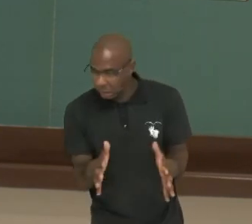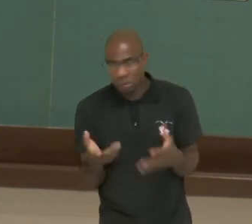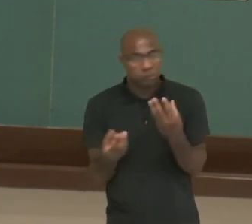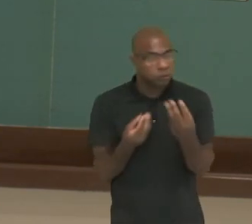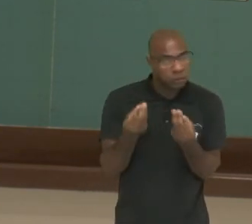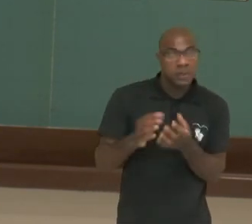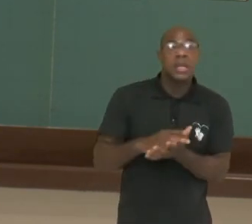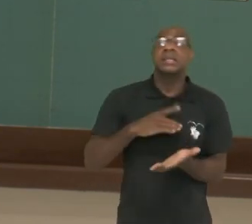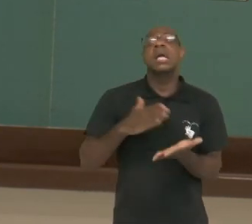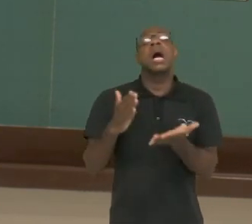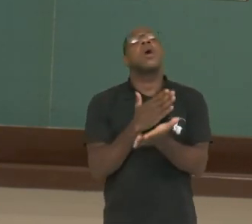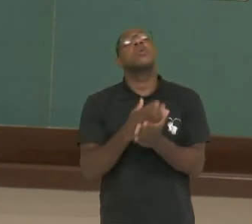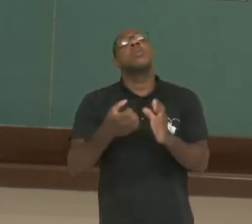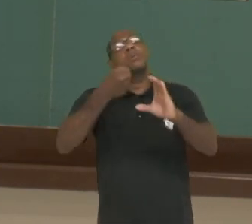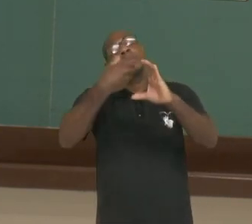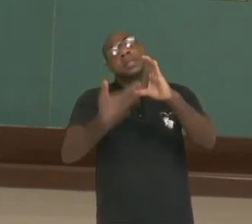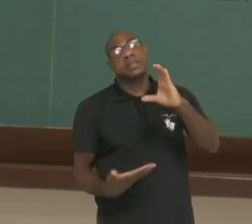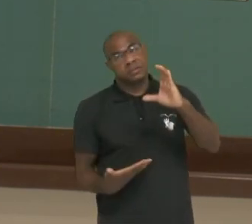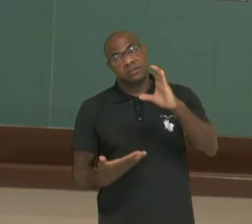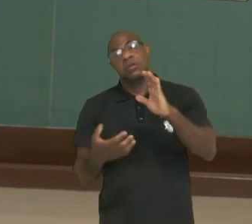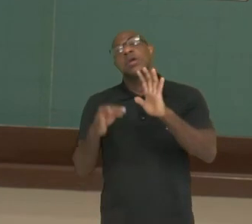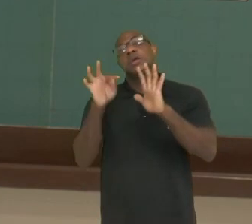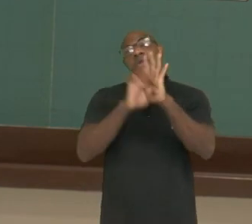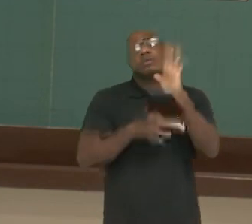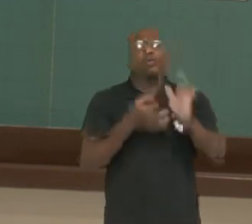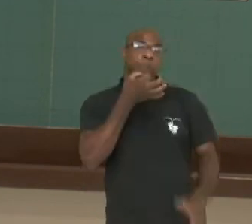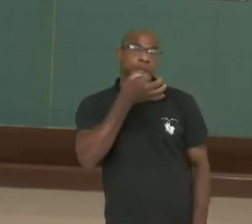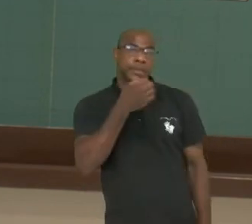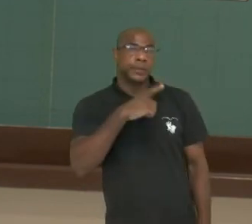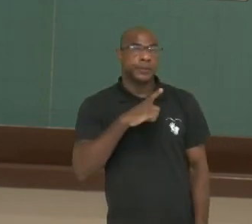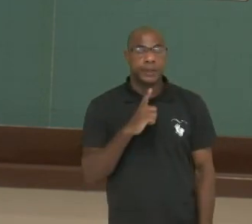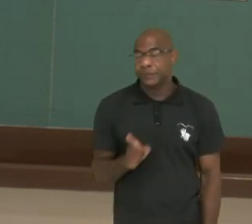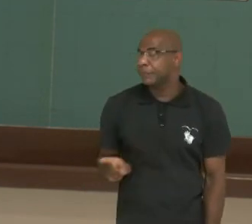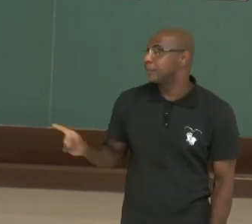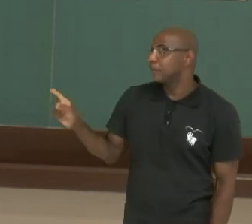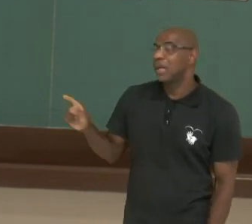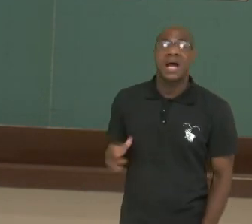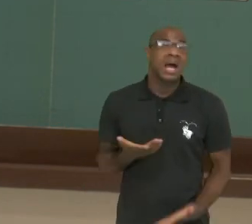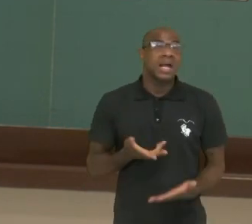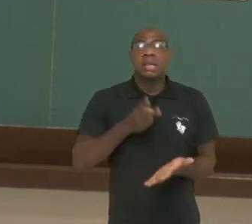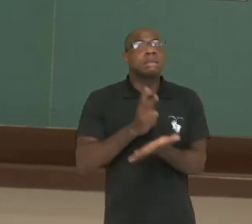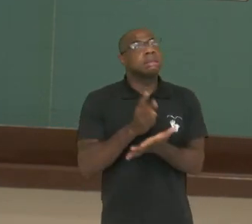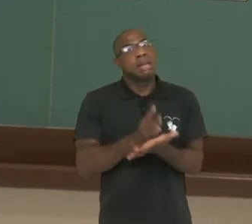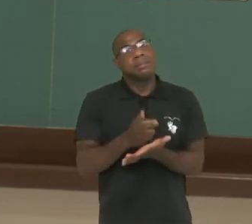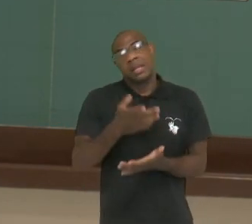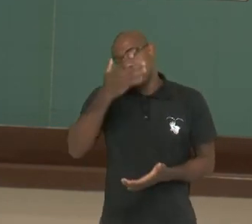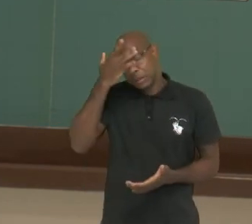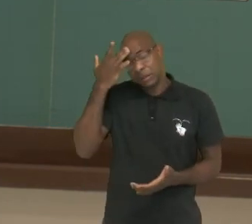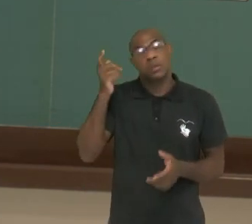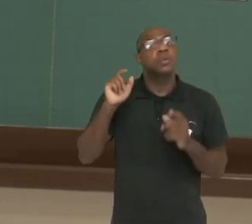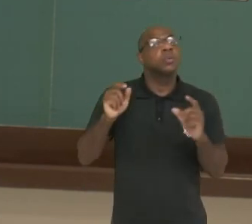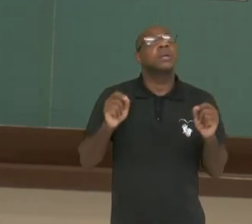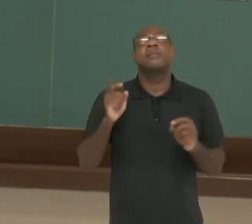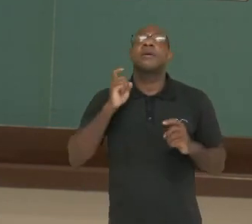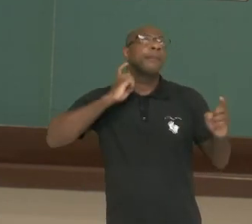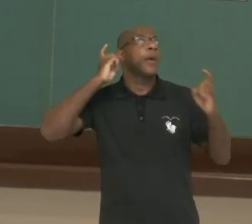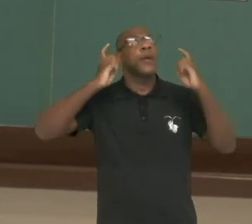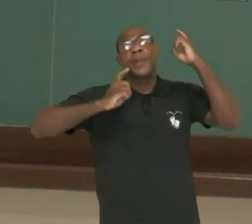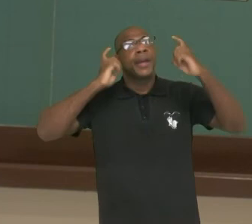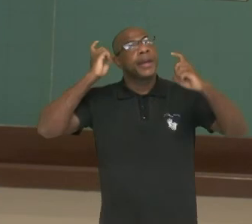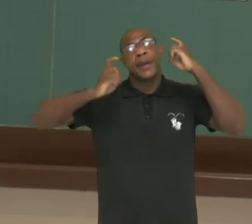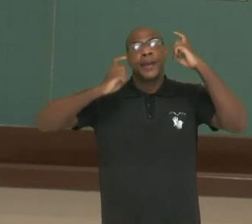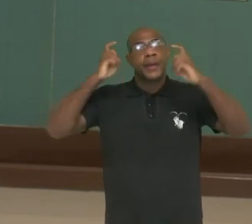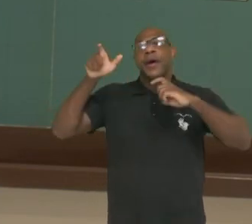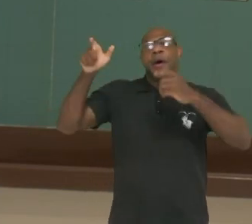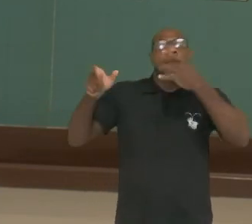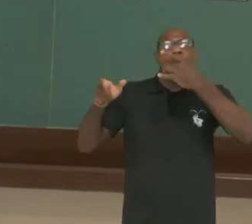algumas características do artigo de opinião. Então, percebam que nem sempre a pessoa que escreve deve ficar se preocupando com